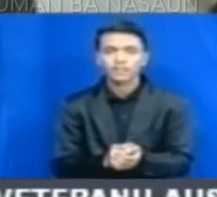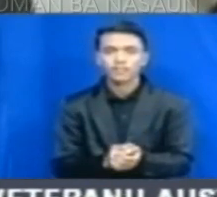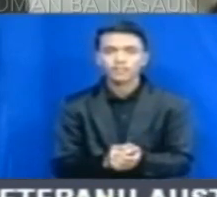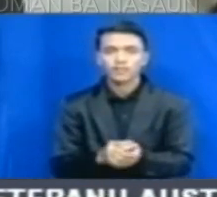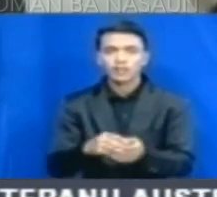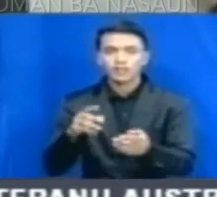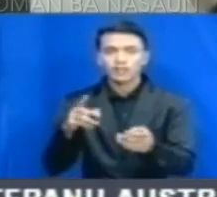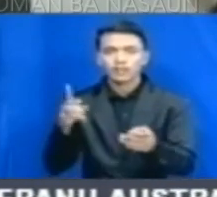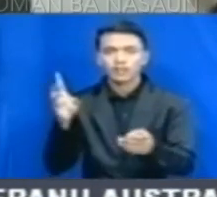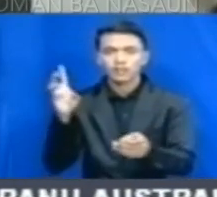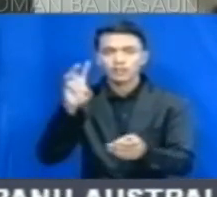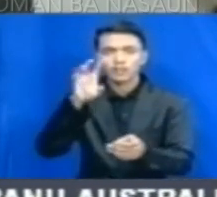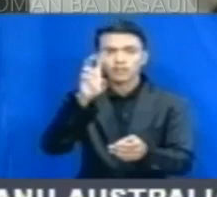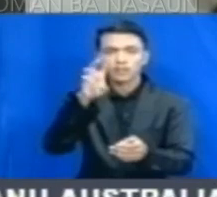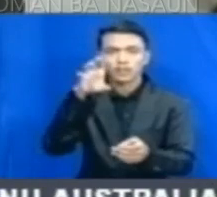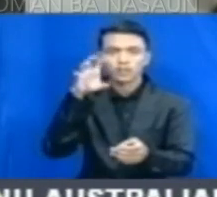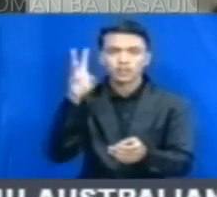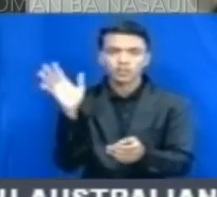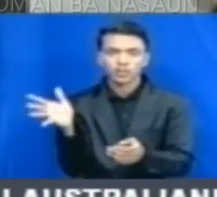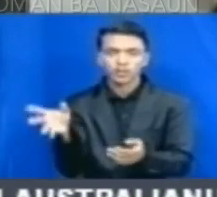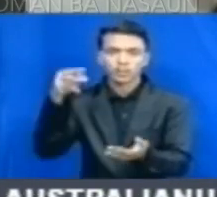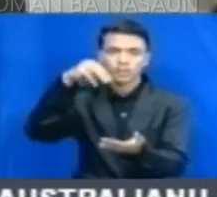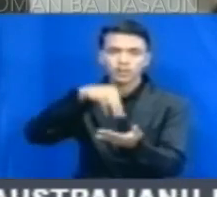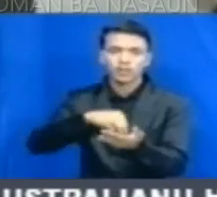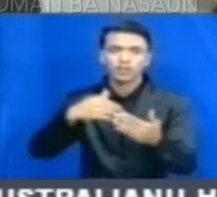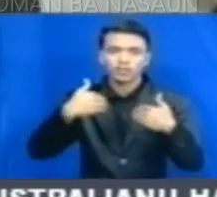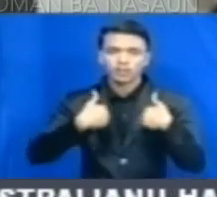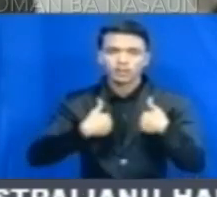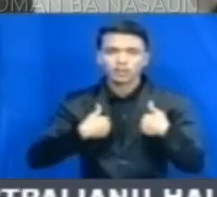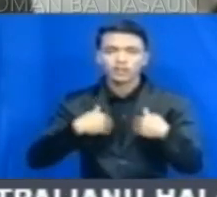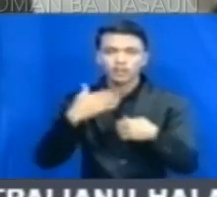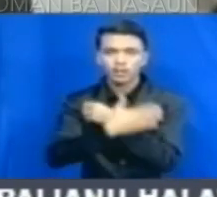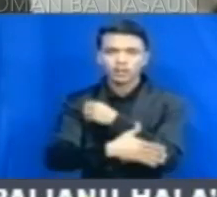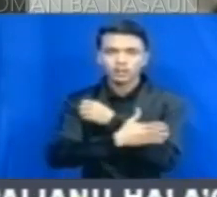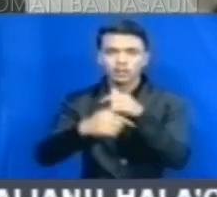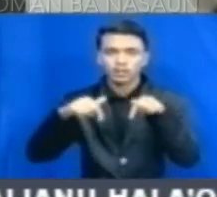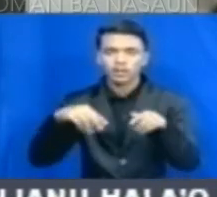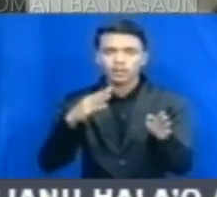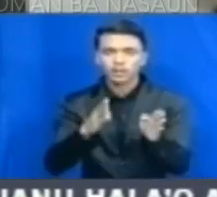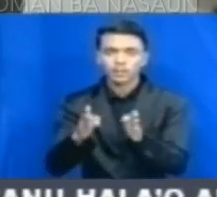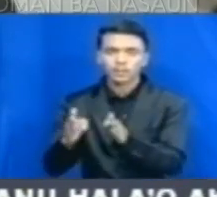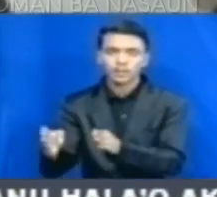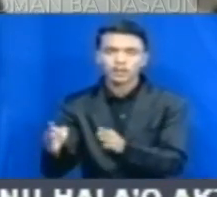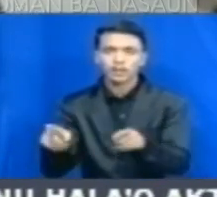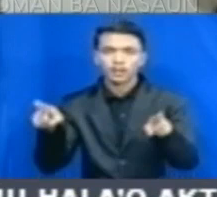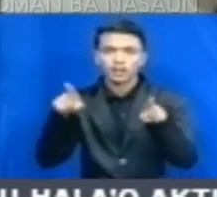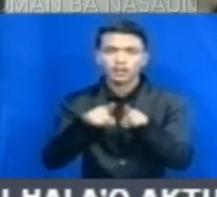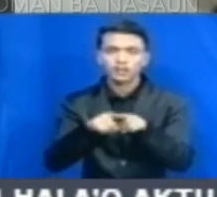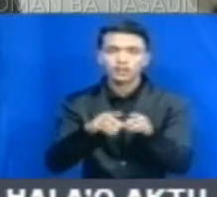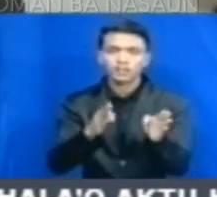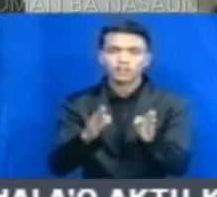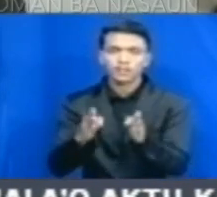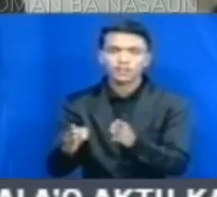150 milyon se no caso ita e a oferta se irailaran ita prepara oferta se não saída aqui ita prepara